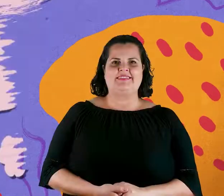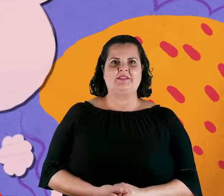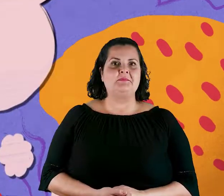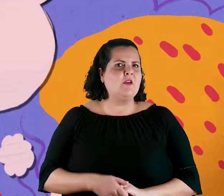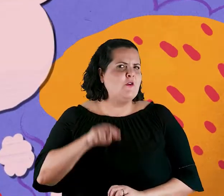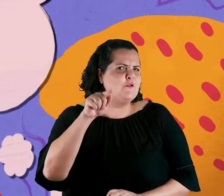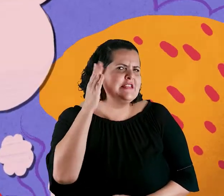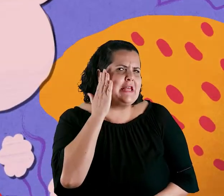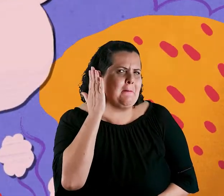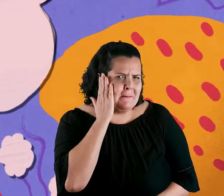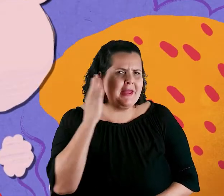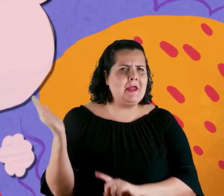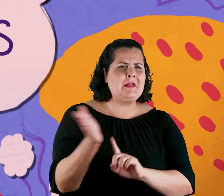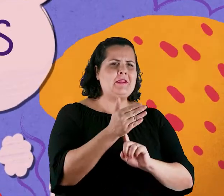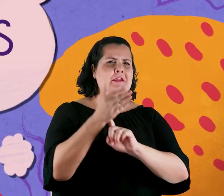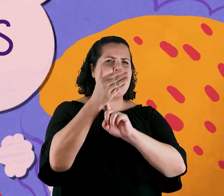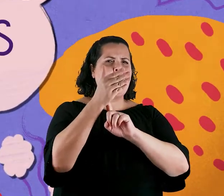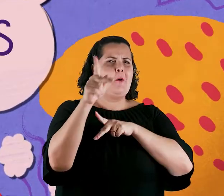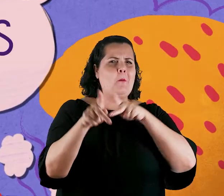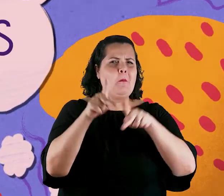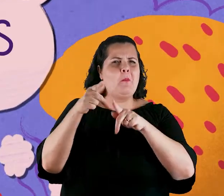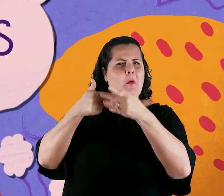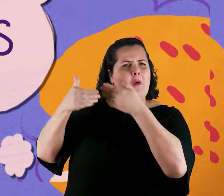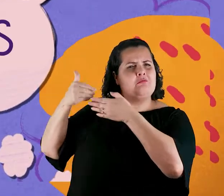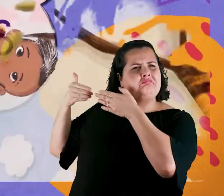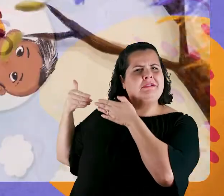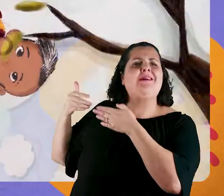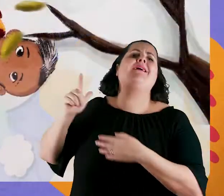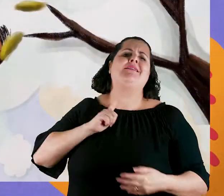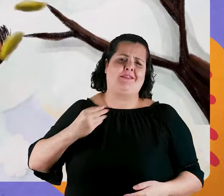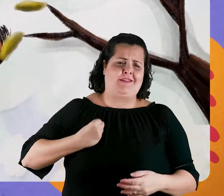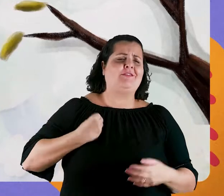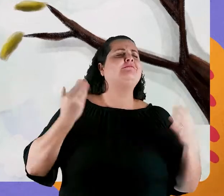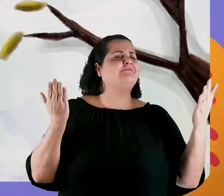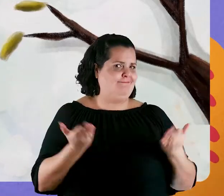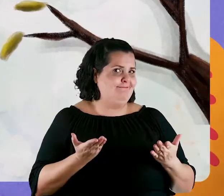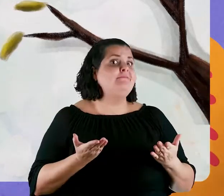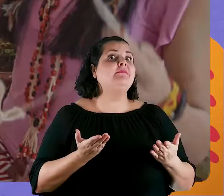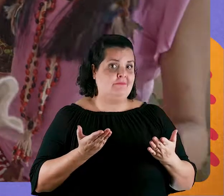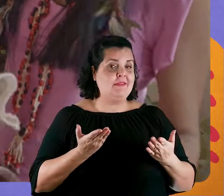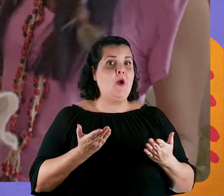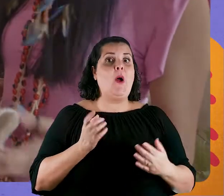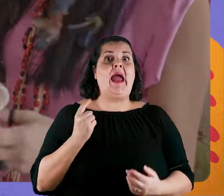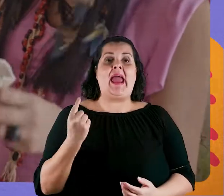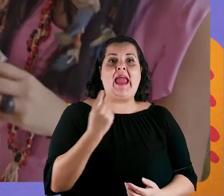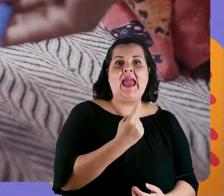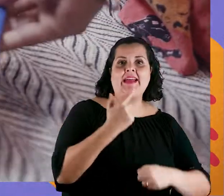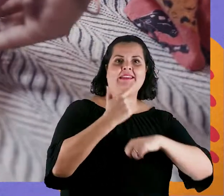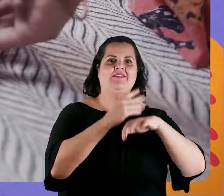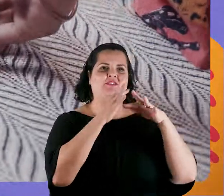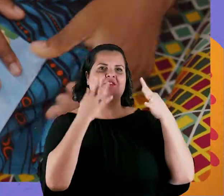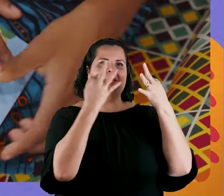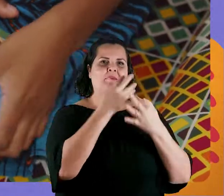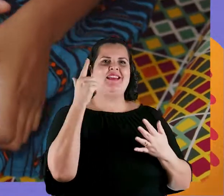Olá você sabia que as tecnologias uns strass estão presentes o tempo todo ao nosso redor a cada episódio Uma